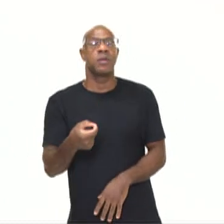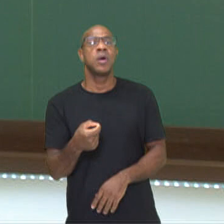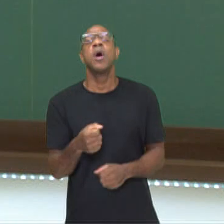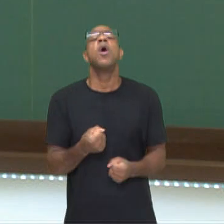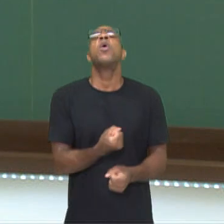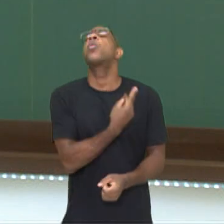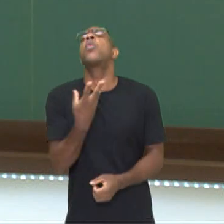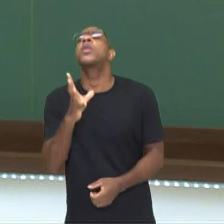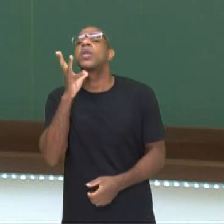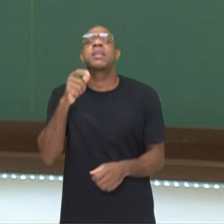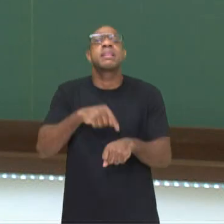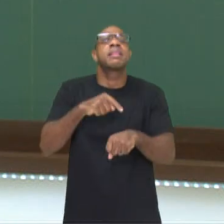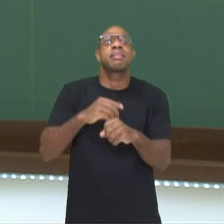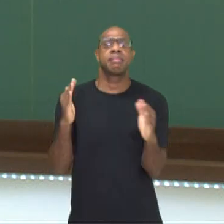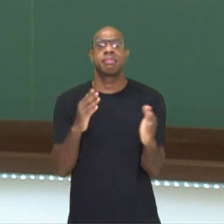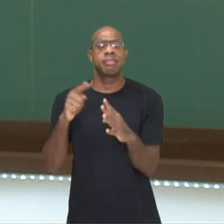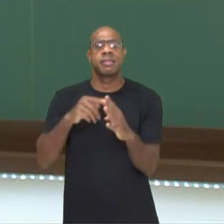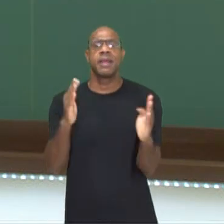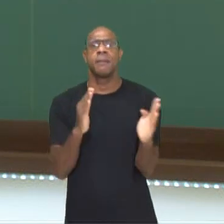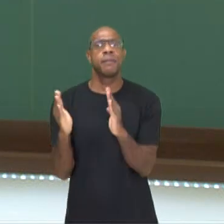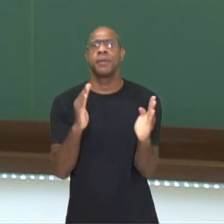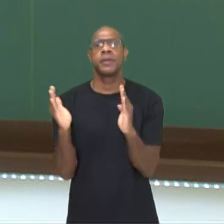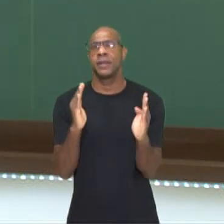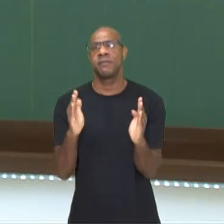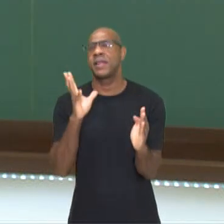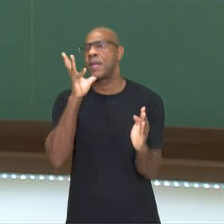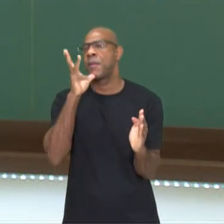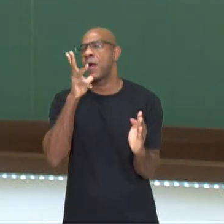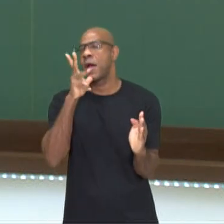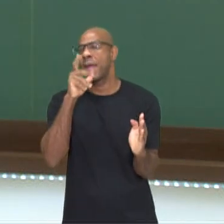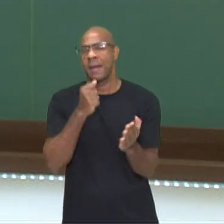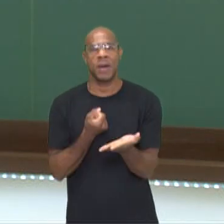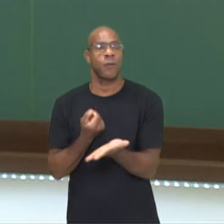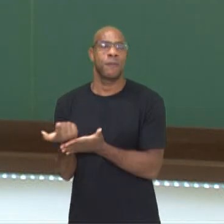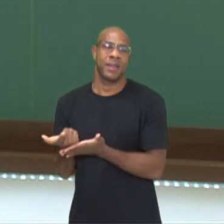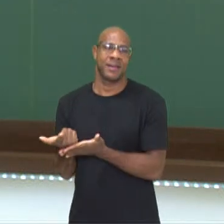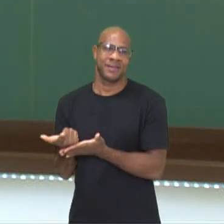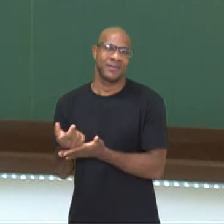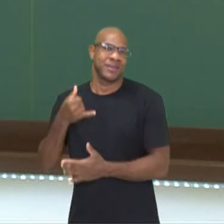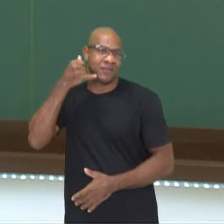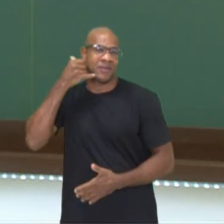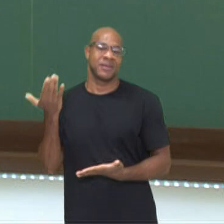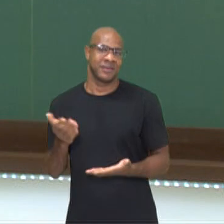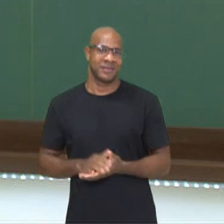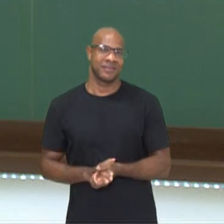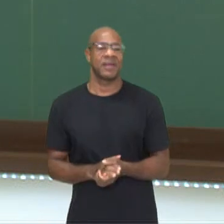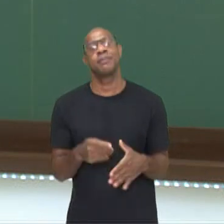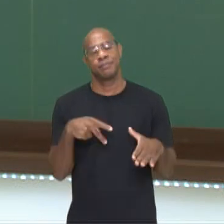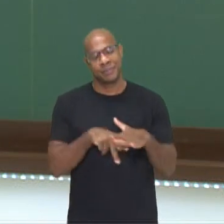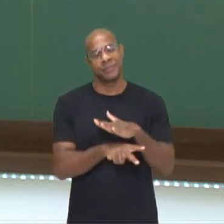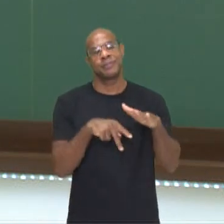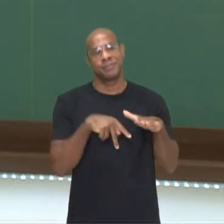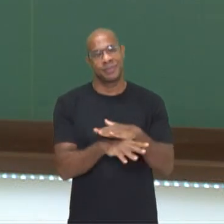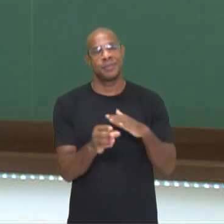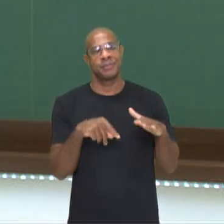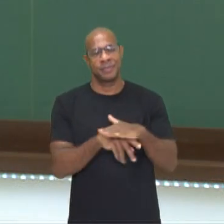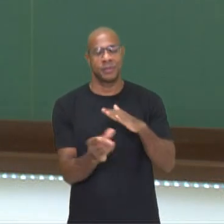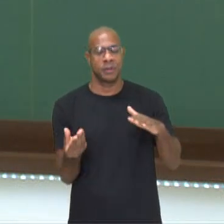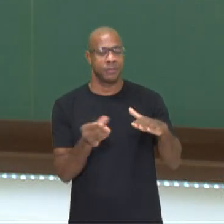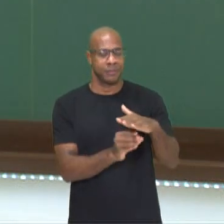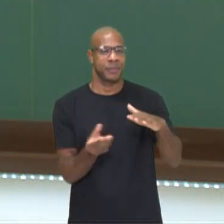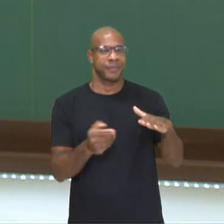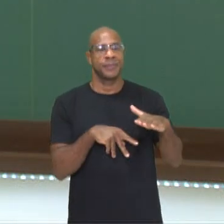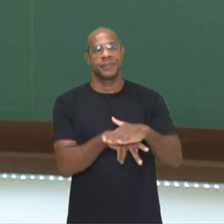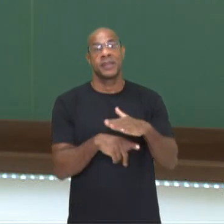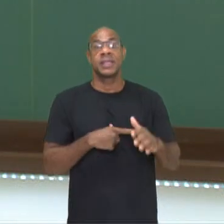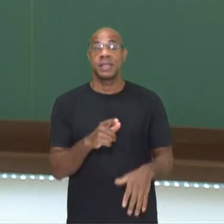um smartphone? Então, ó, ele tem 1.000, ele vai investir durante certo tempo, a uma taxa de